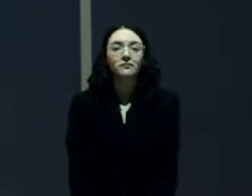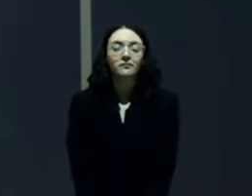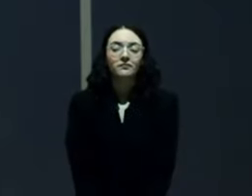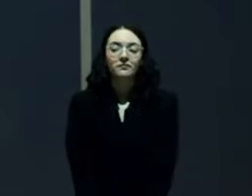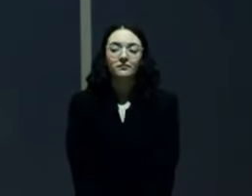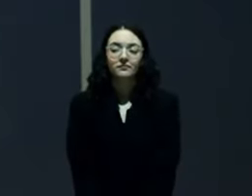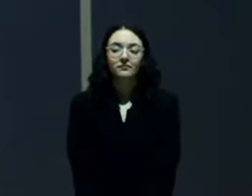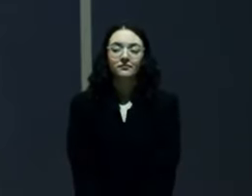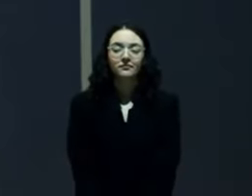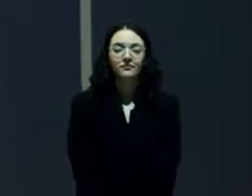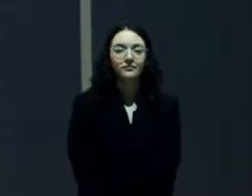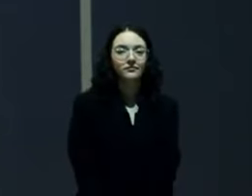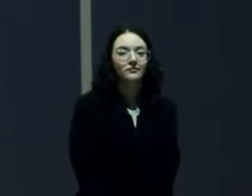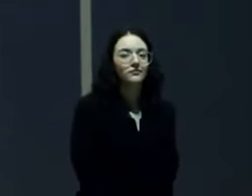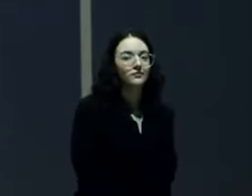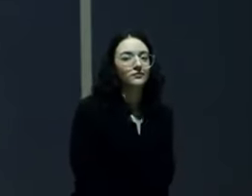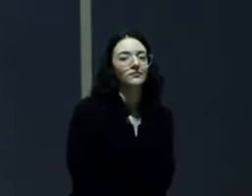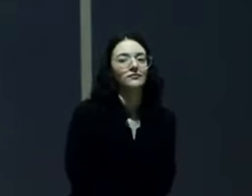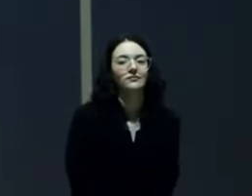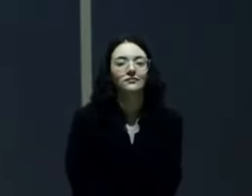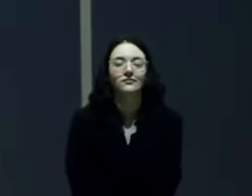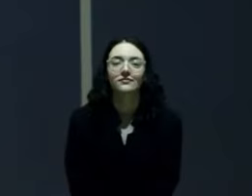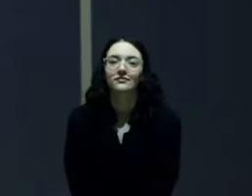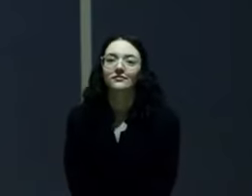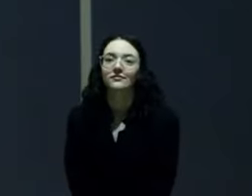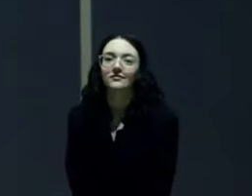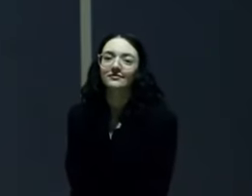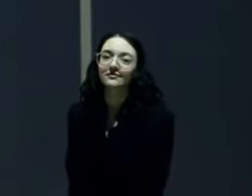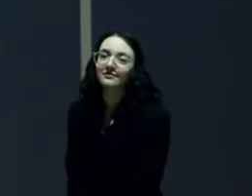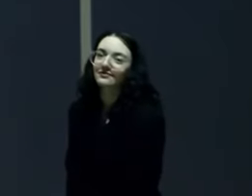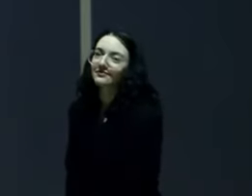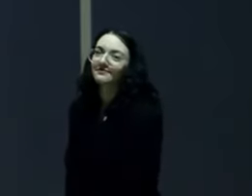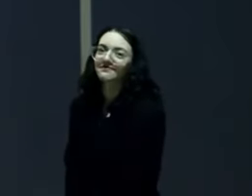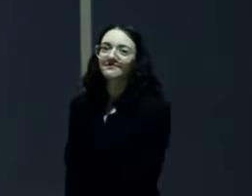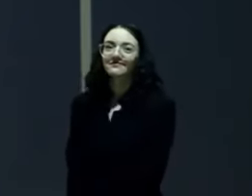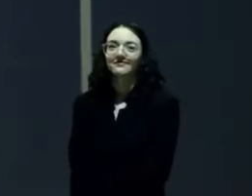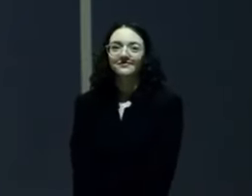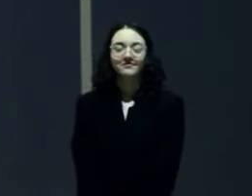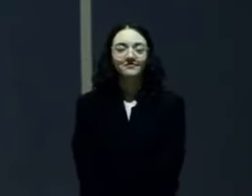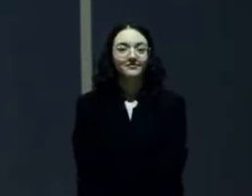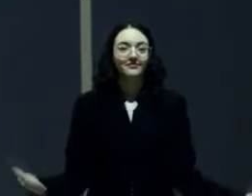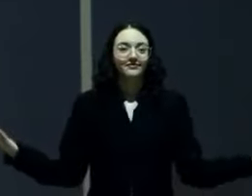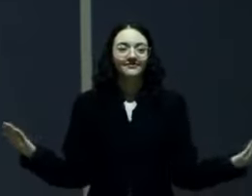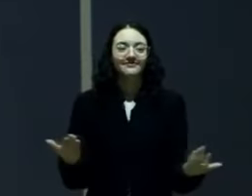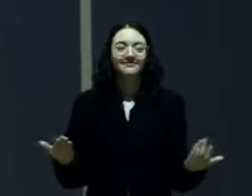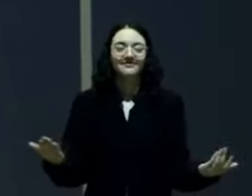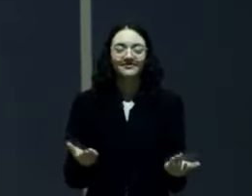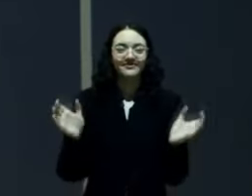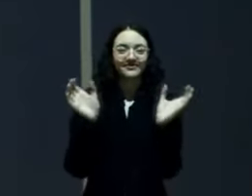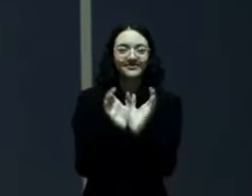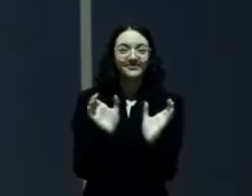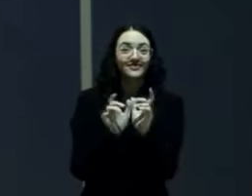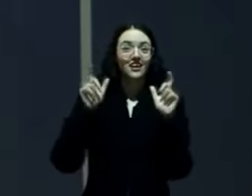É lugar de olhar para o lado e ver: aquele irmão não veio hoje. Por